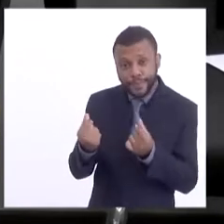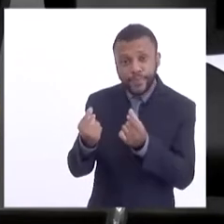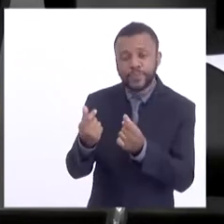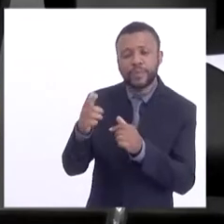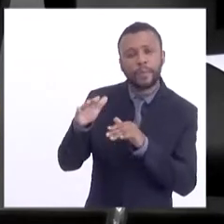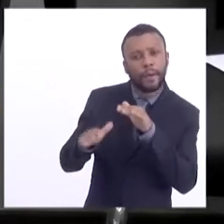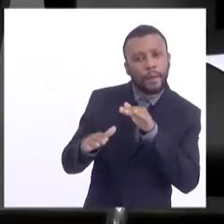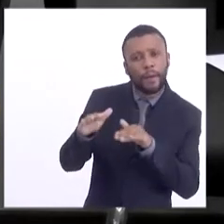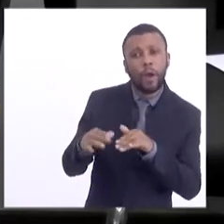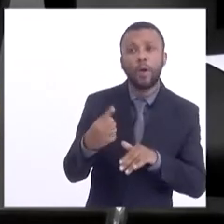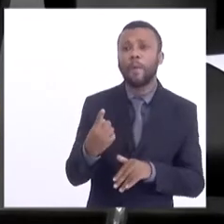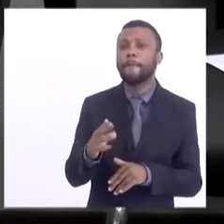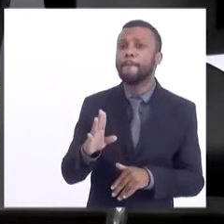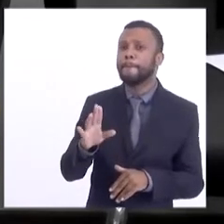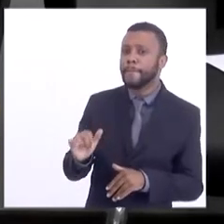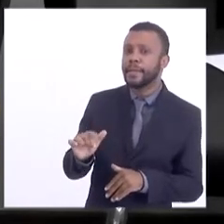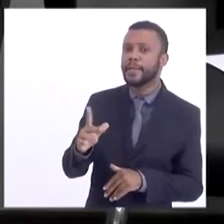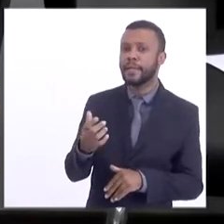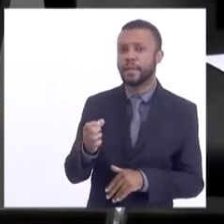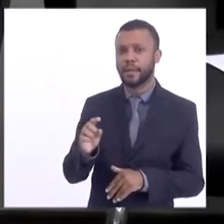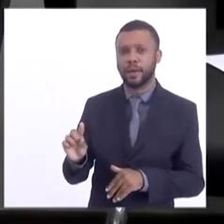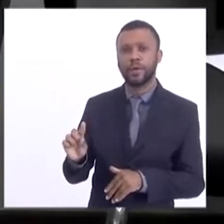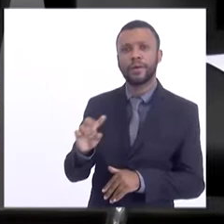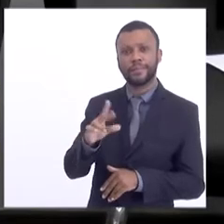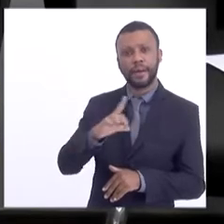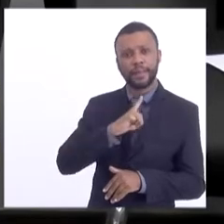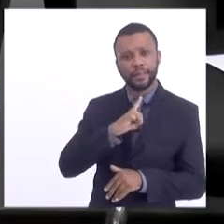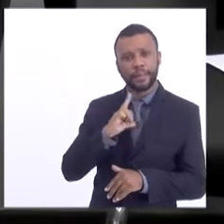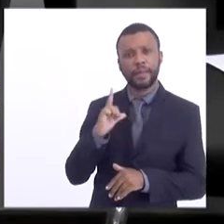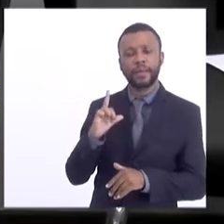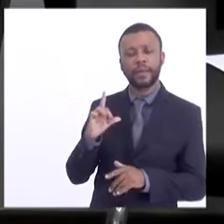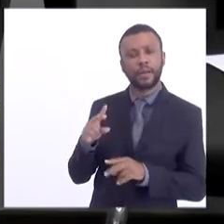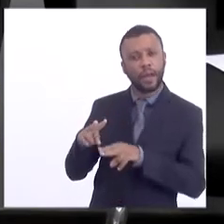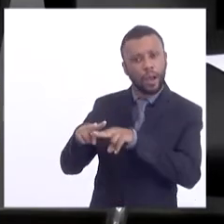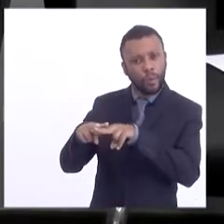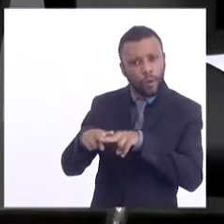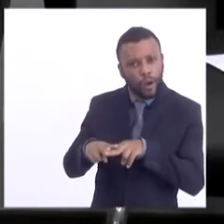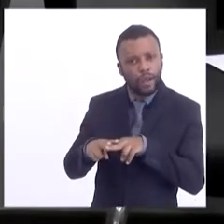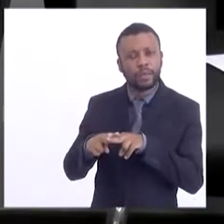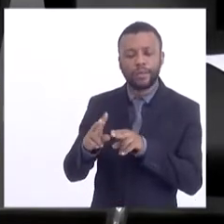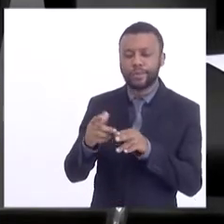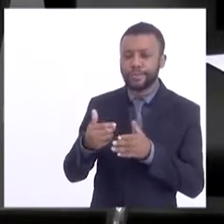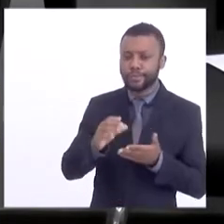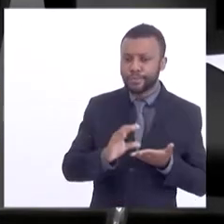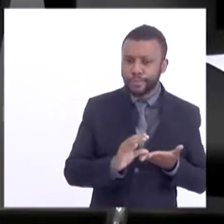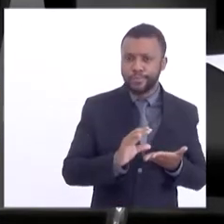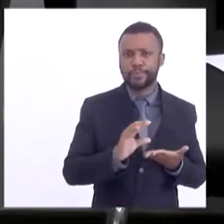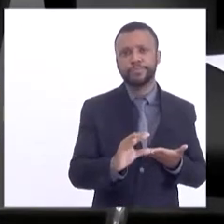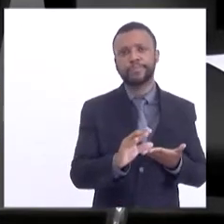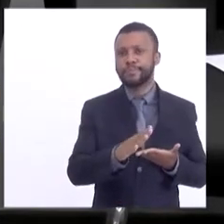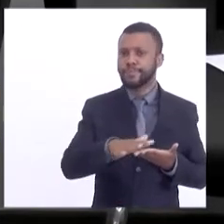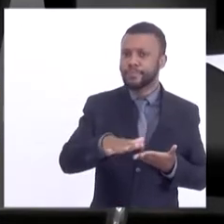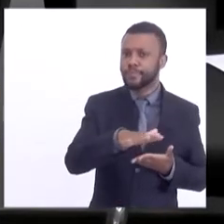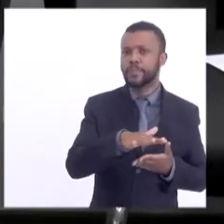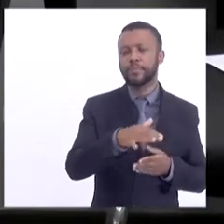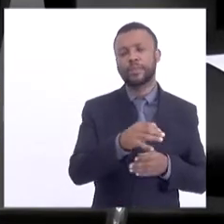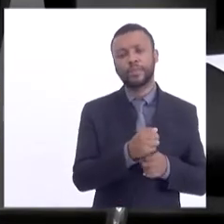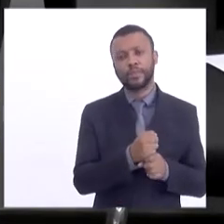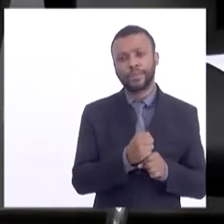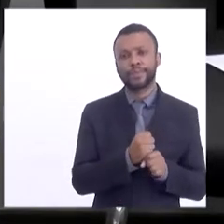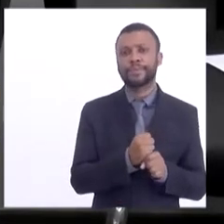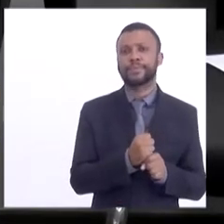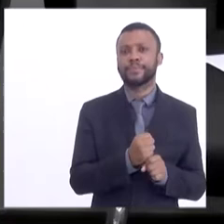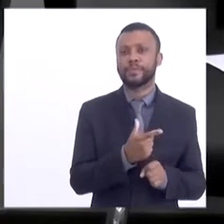UnB que pode que vai entrar por conta do lote leiloado em dezembro